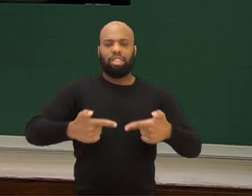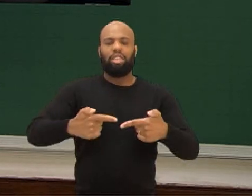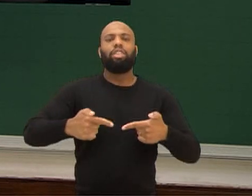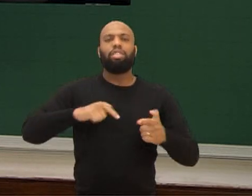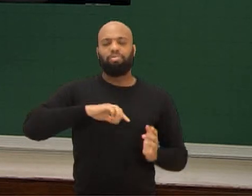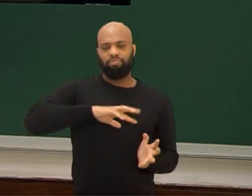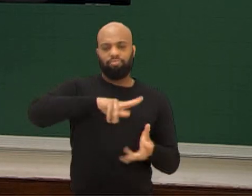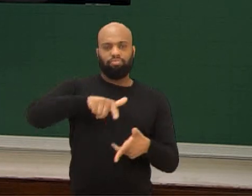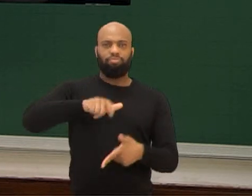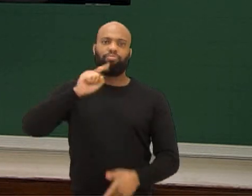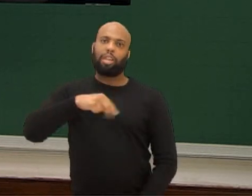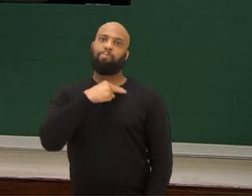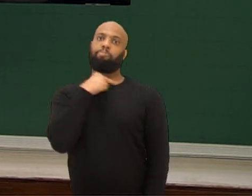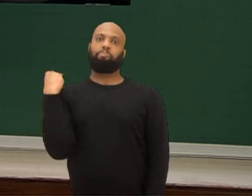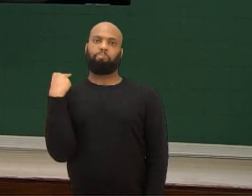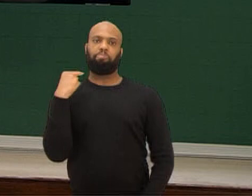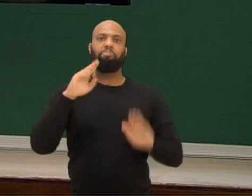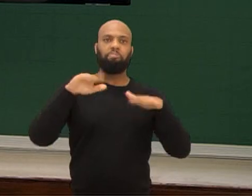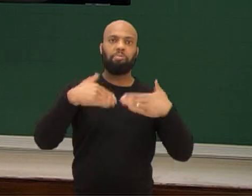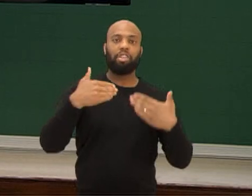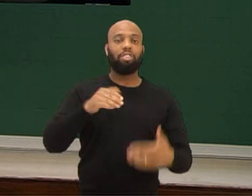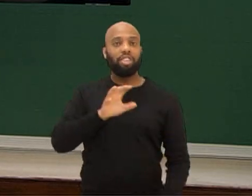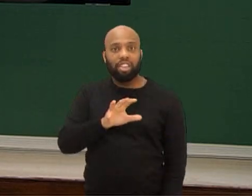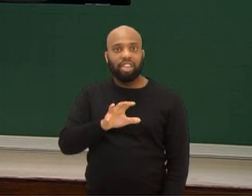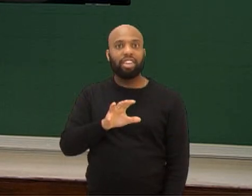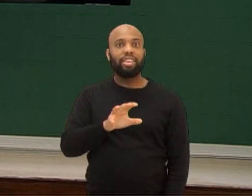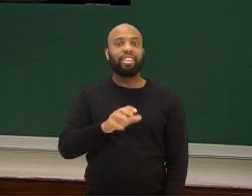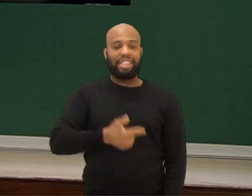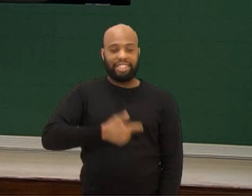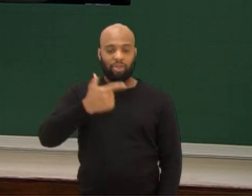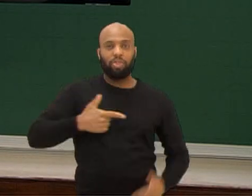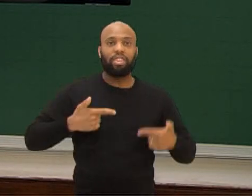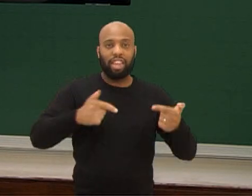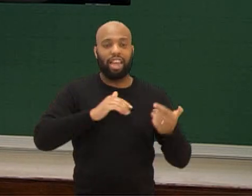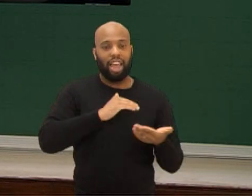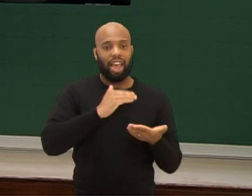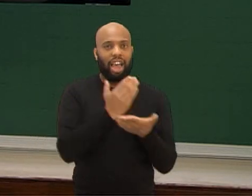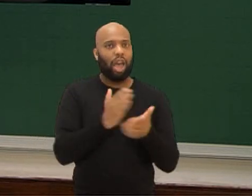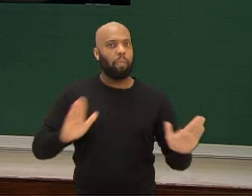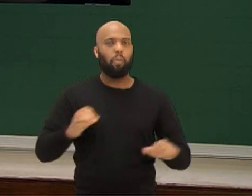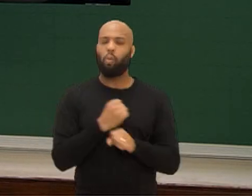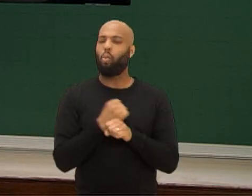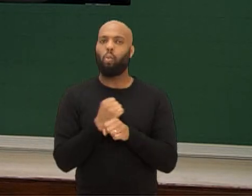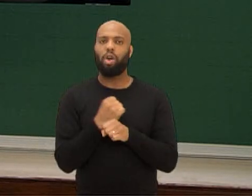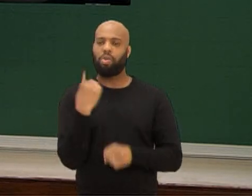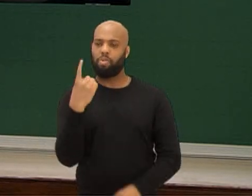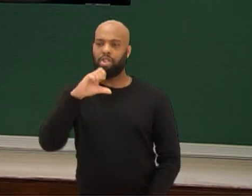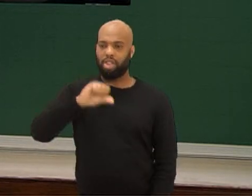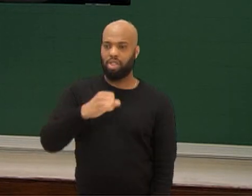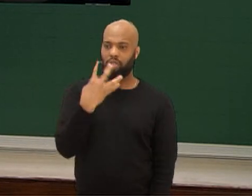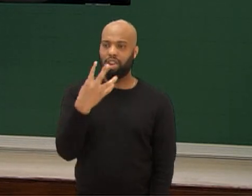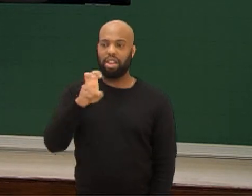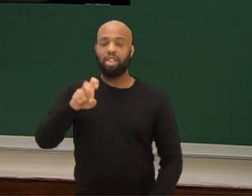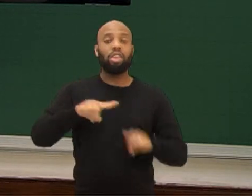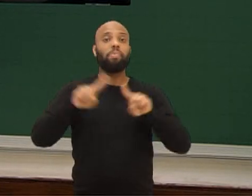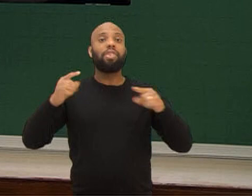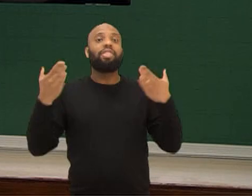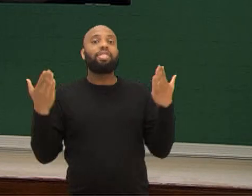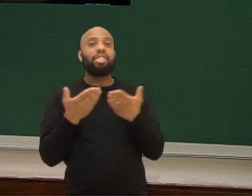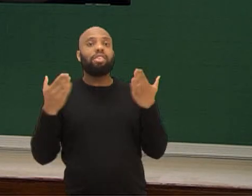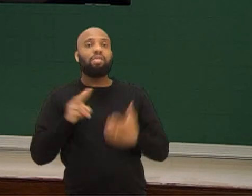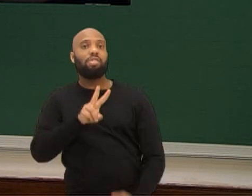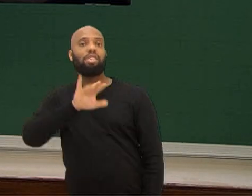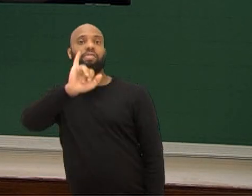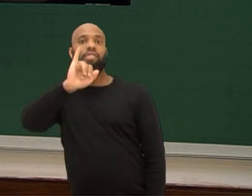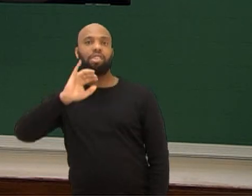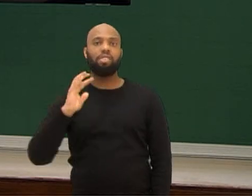tinha esse mundo. A Segunda Guerra Mundial acabou em 1945, mas e agora? O que vai